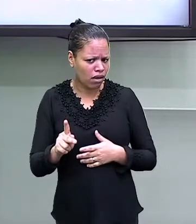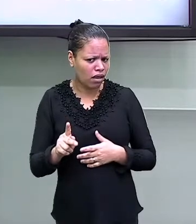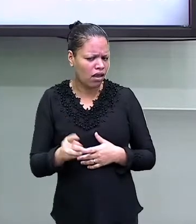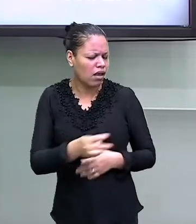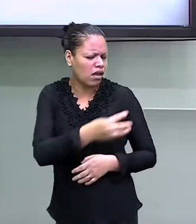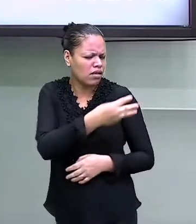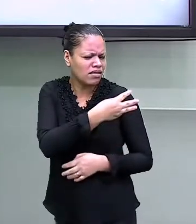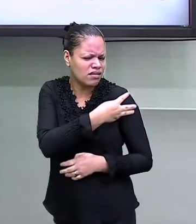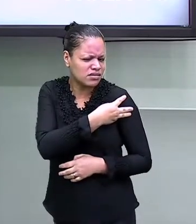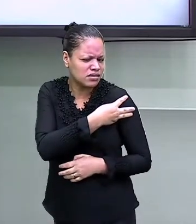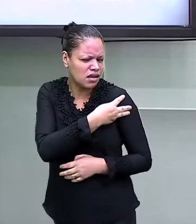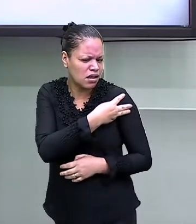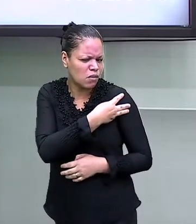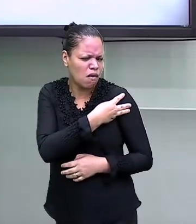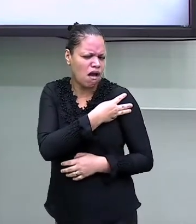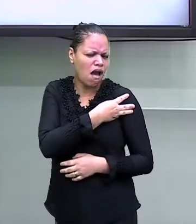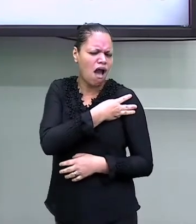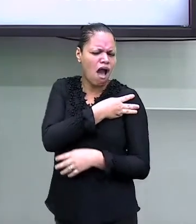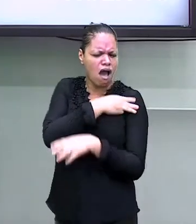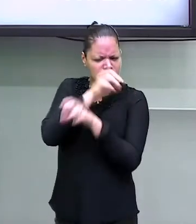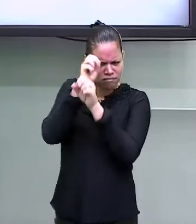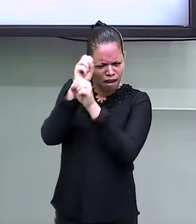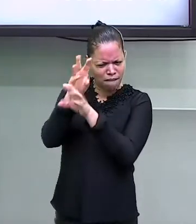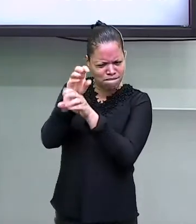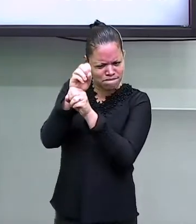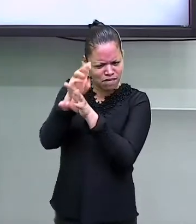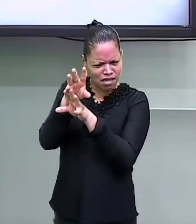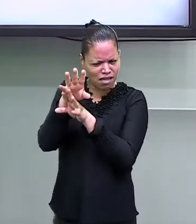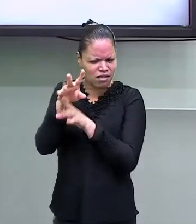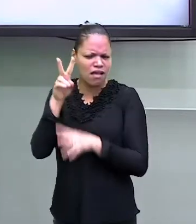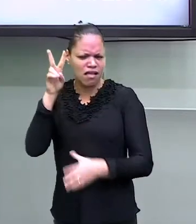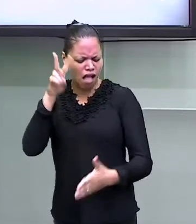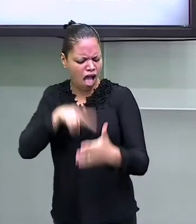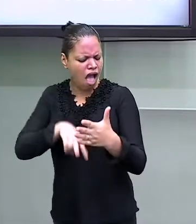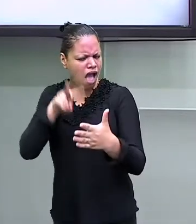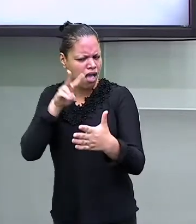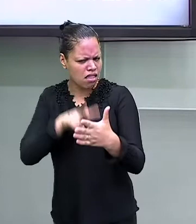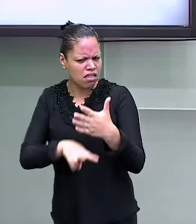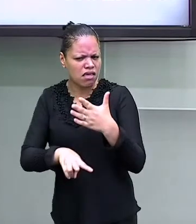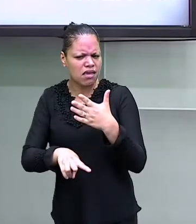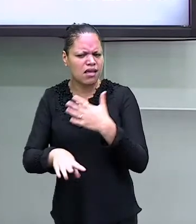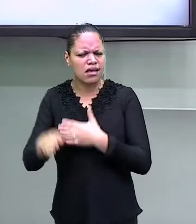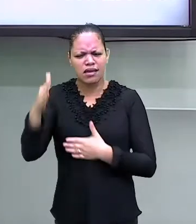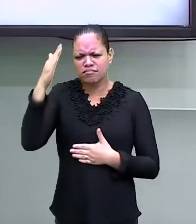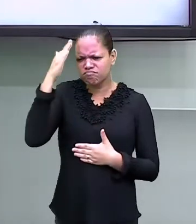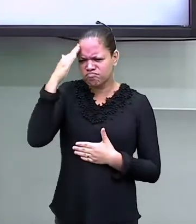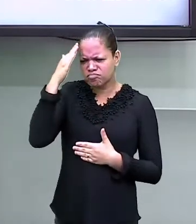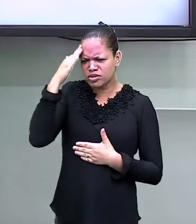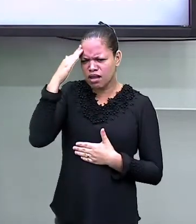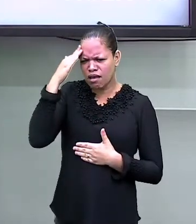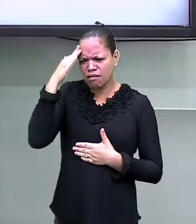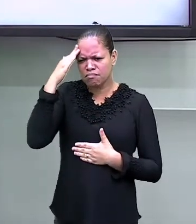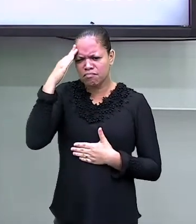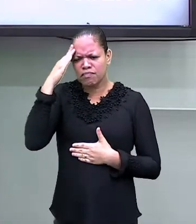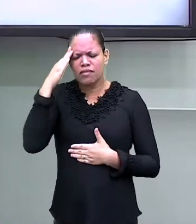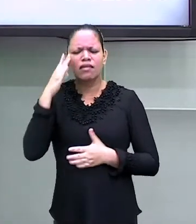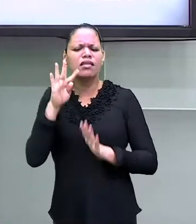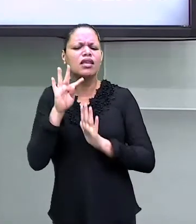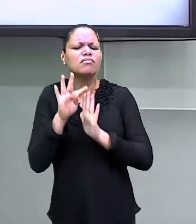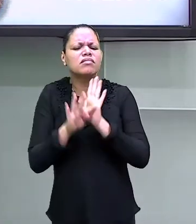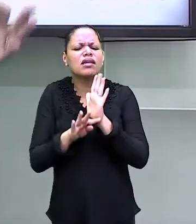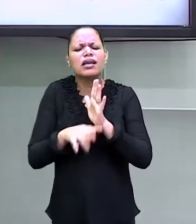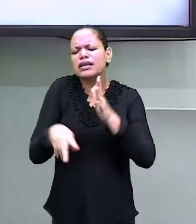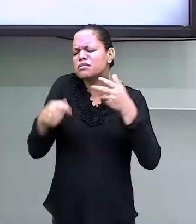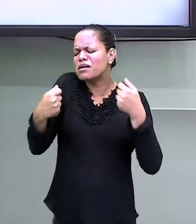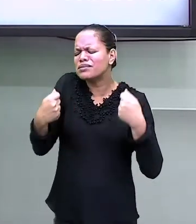aprendendo a ler direitinho, já consegue interpretar os textos, mas para isso você tem que estar tranquilo, sem